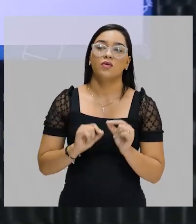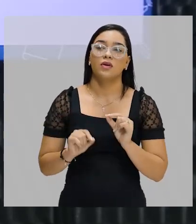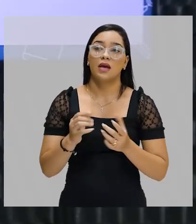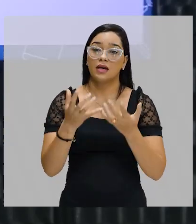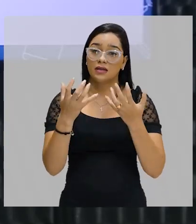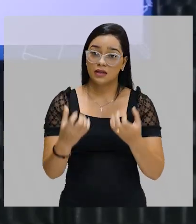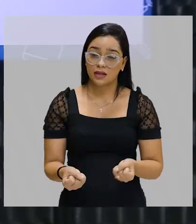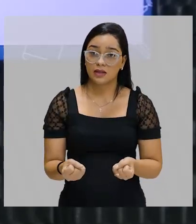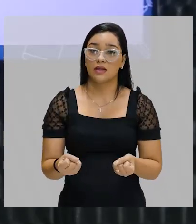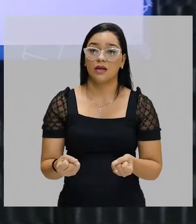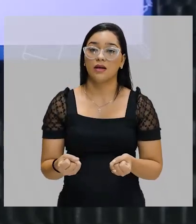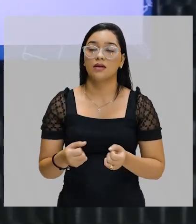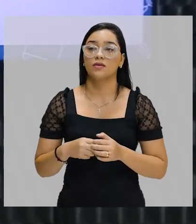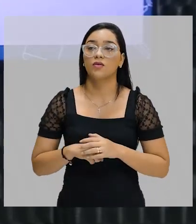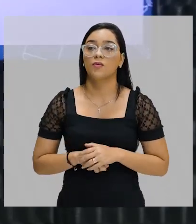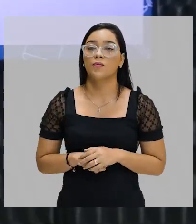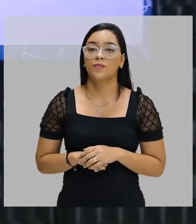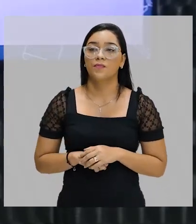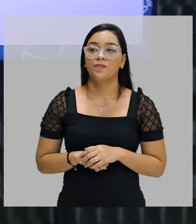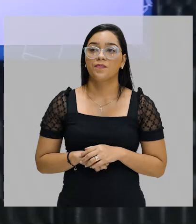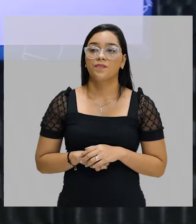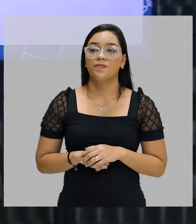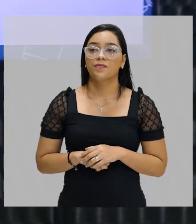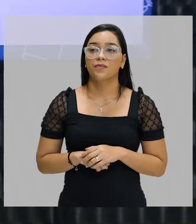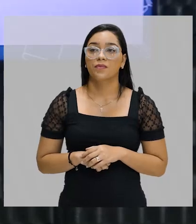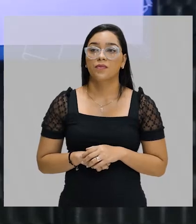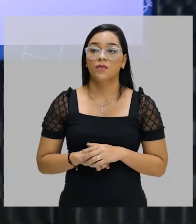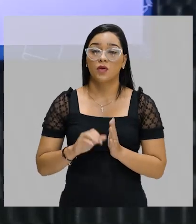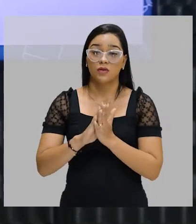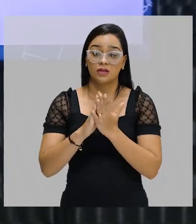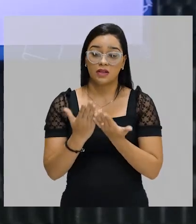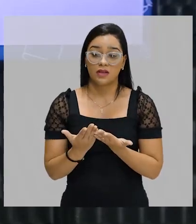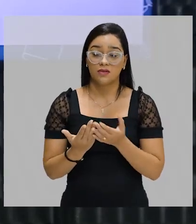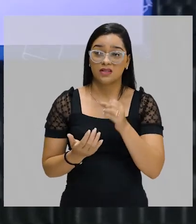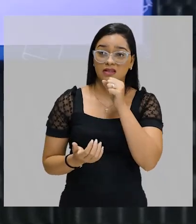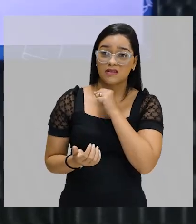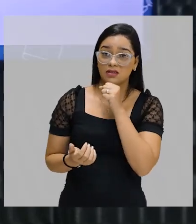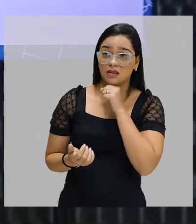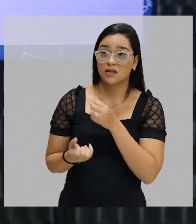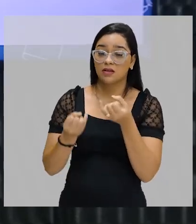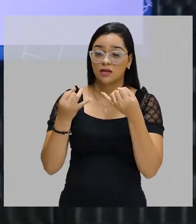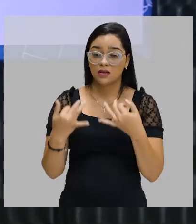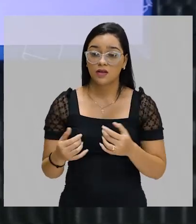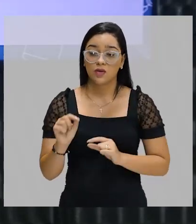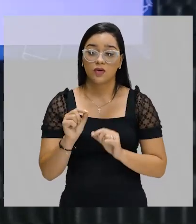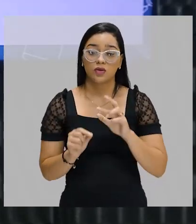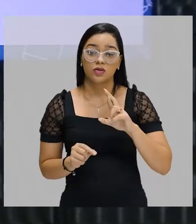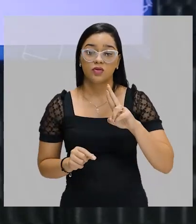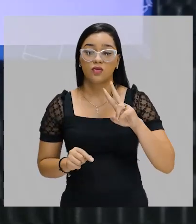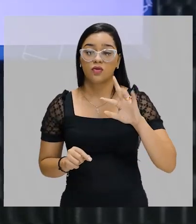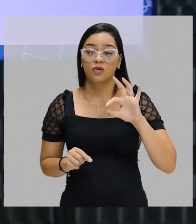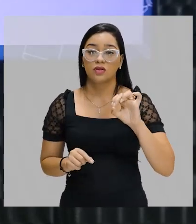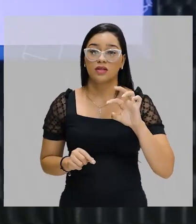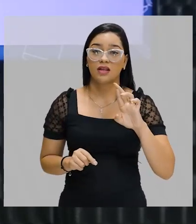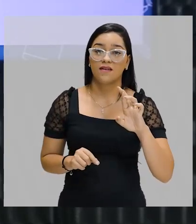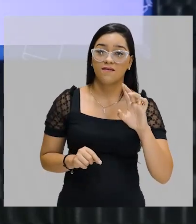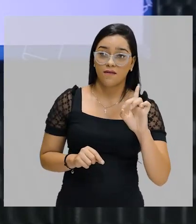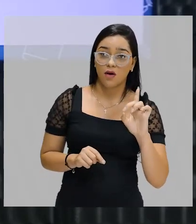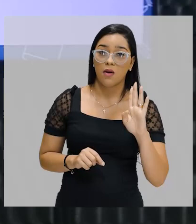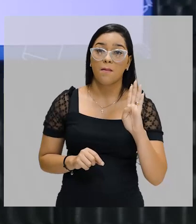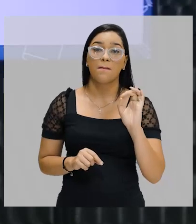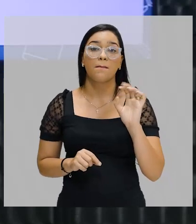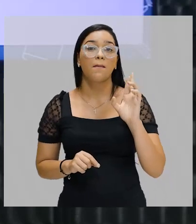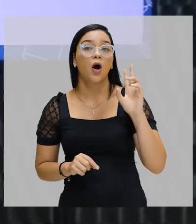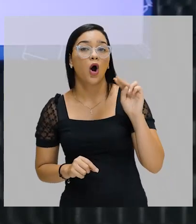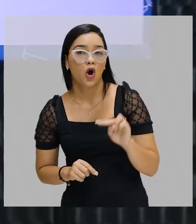aceito, que é o modelo atômico de Bohr, certo? Os livros mais antigos falam sobre o modelo atômico de Rutherford-Bohr,